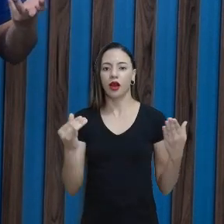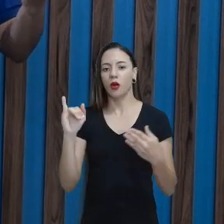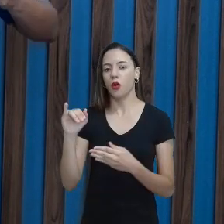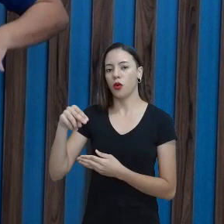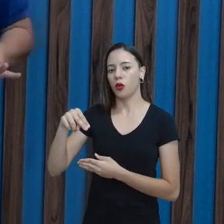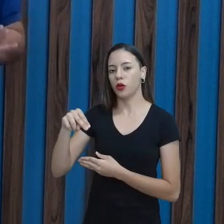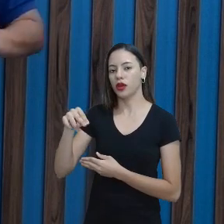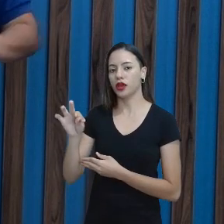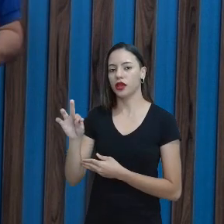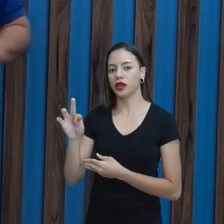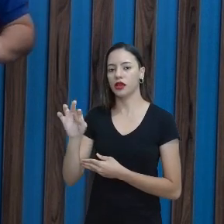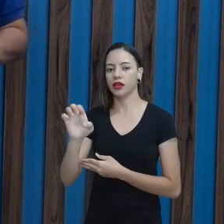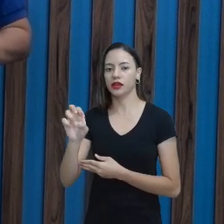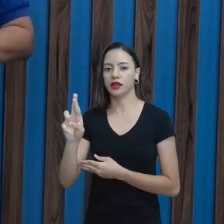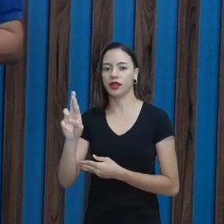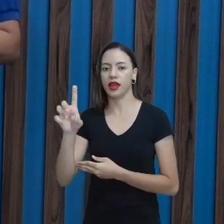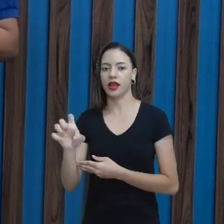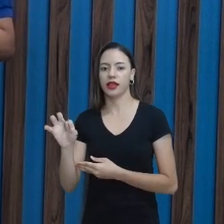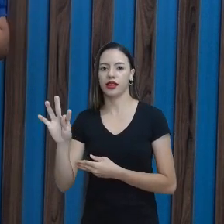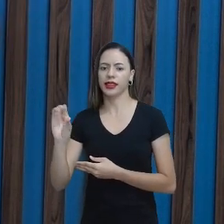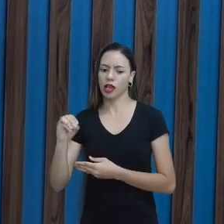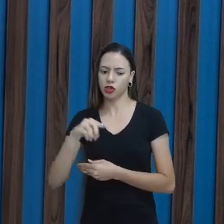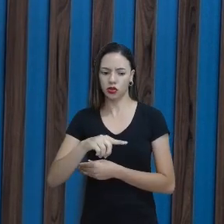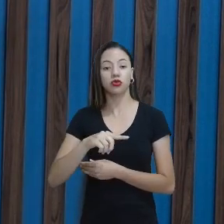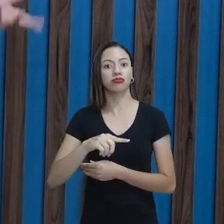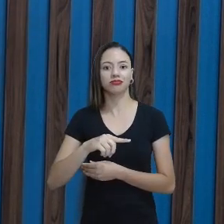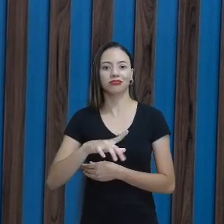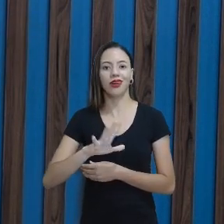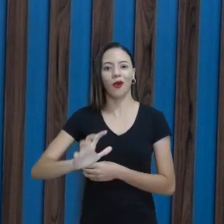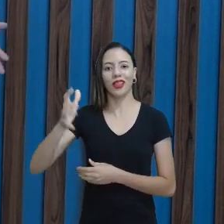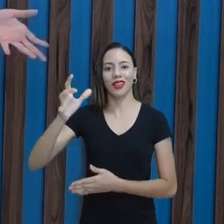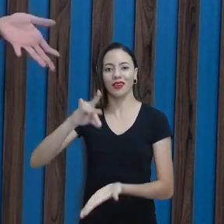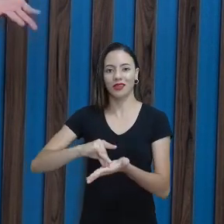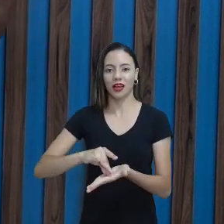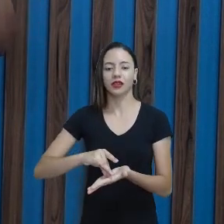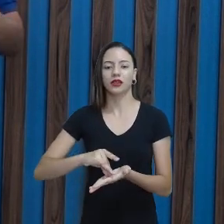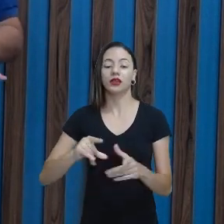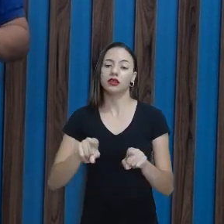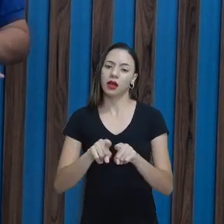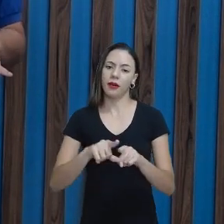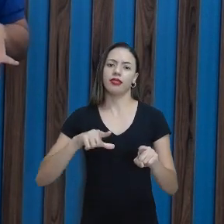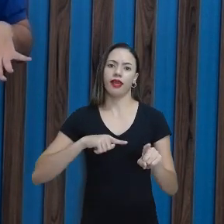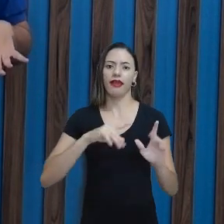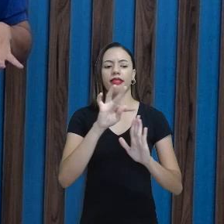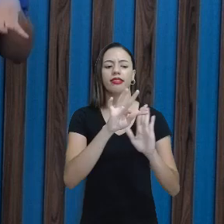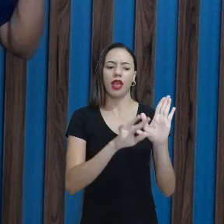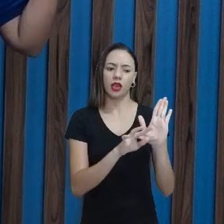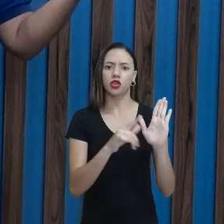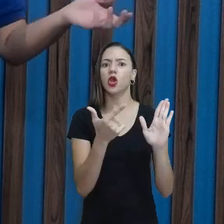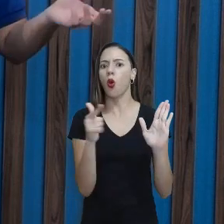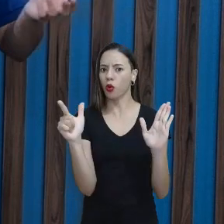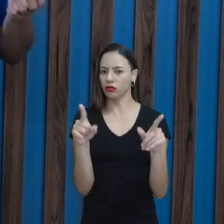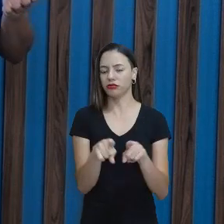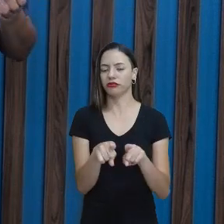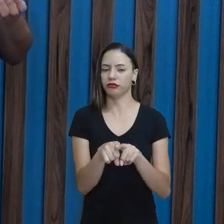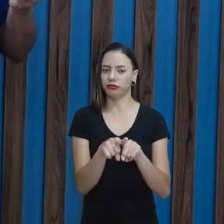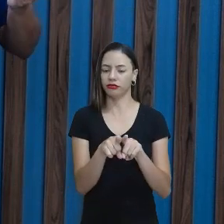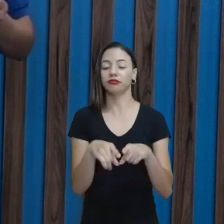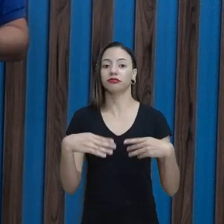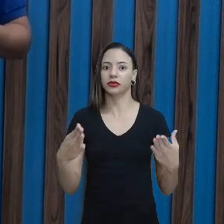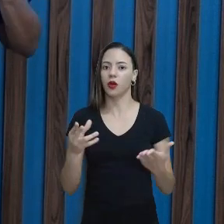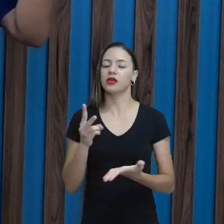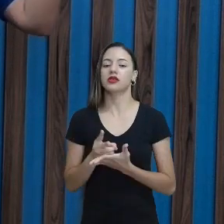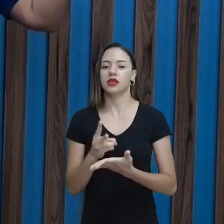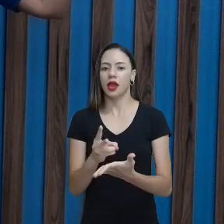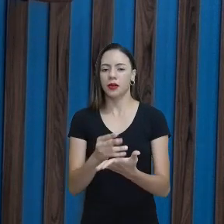né? Também pode ocorrer com outras formas, além do texto, né? Como eu já disse, e toda vez que uma obra